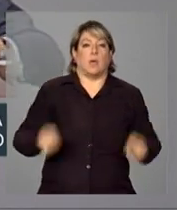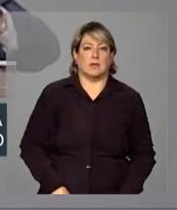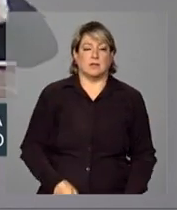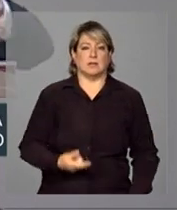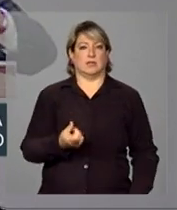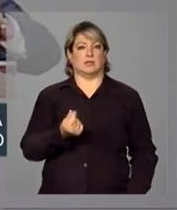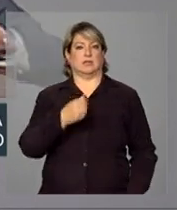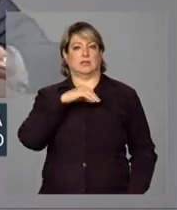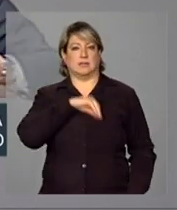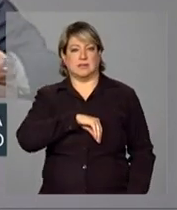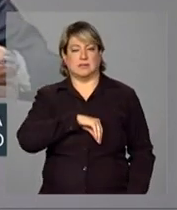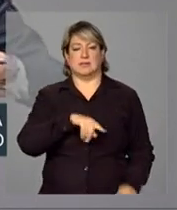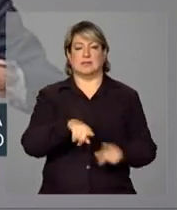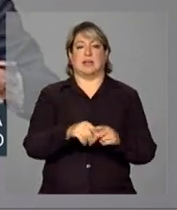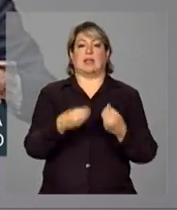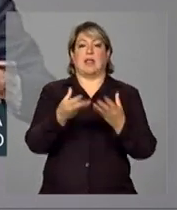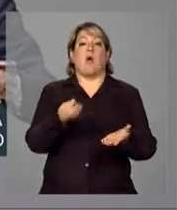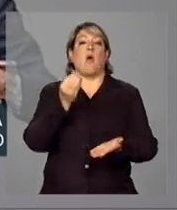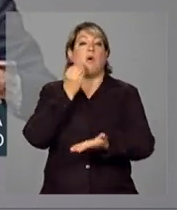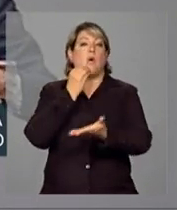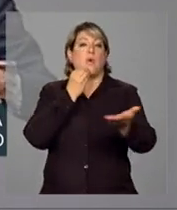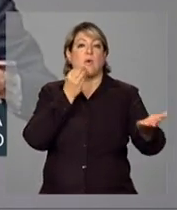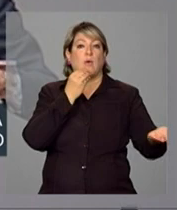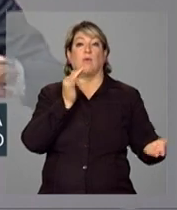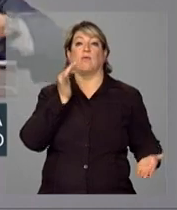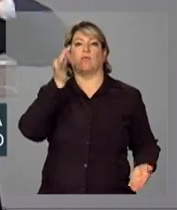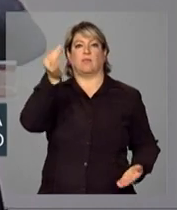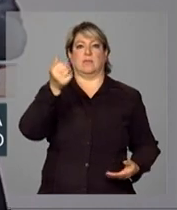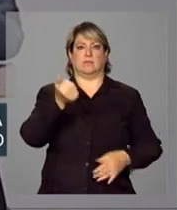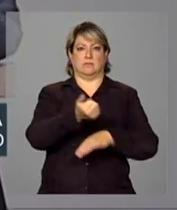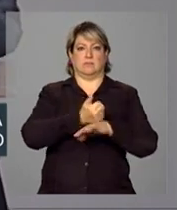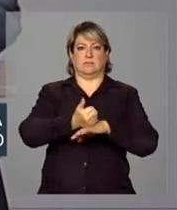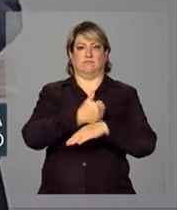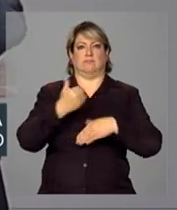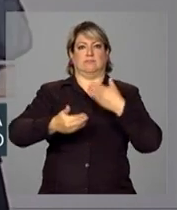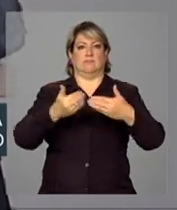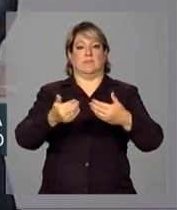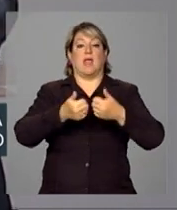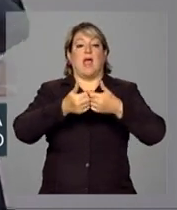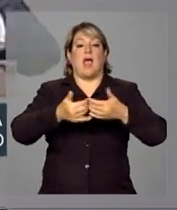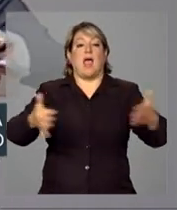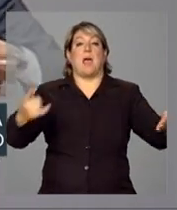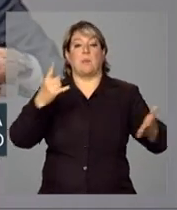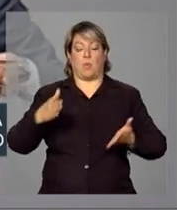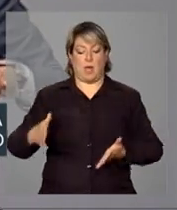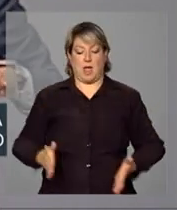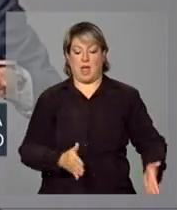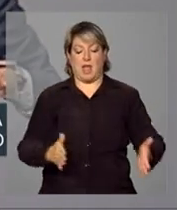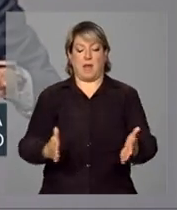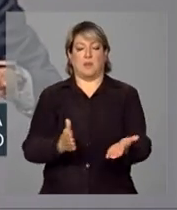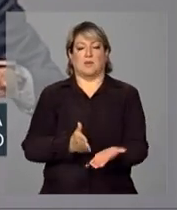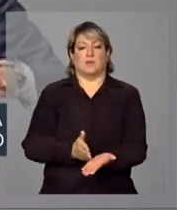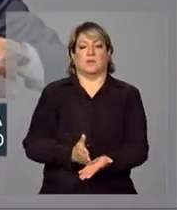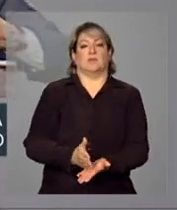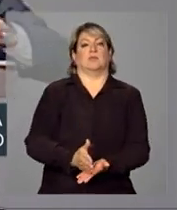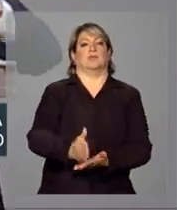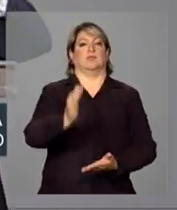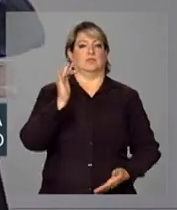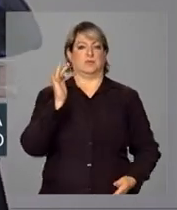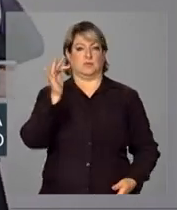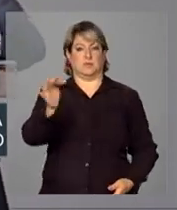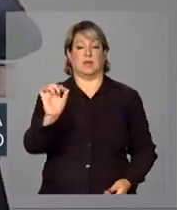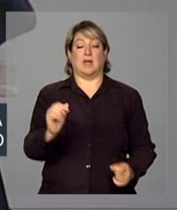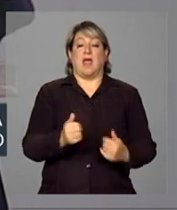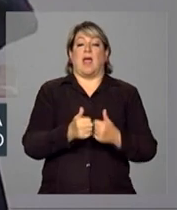renda e abre oportunidades de futuro. Abre um caminho em direção ao futuro. Abre